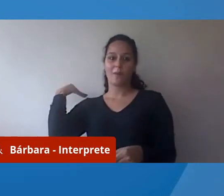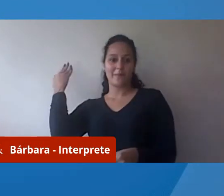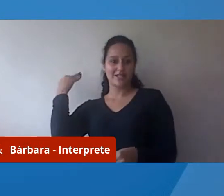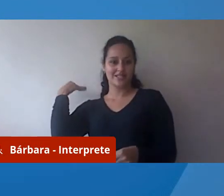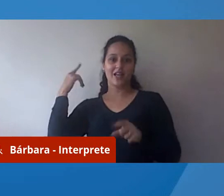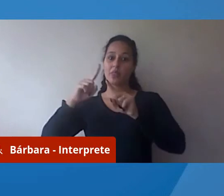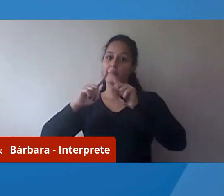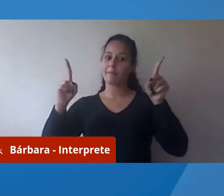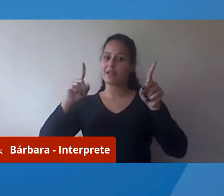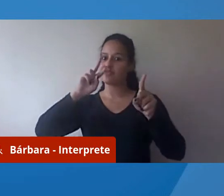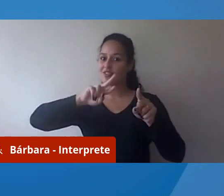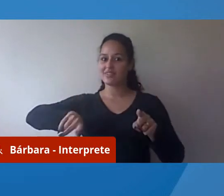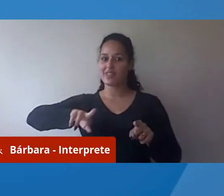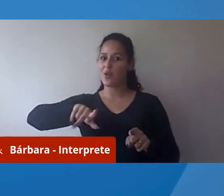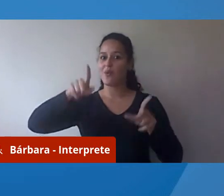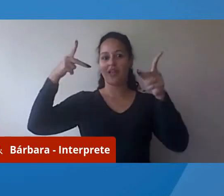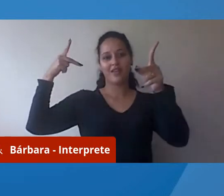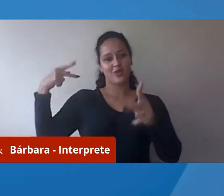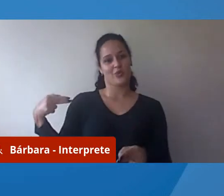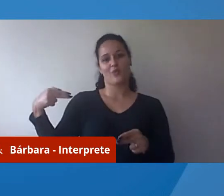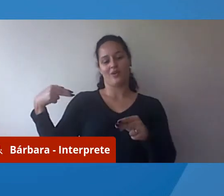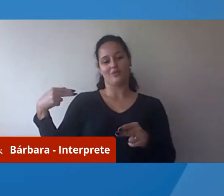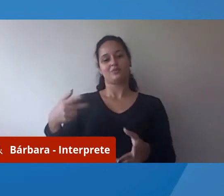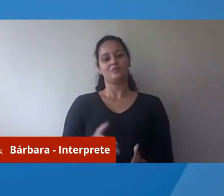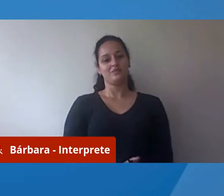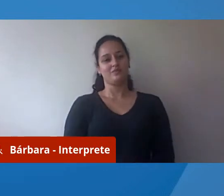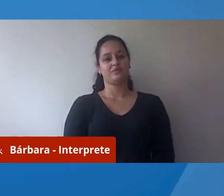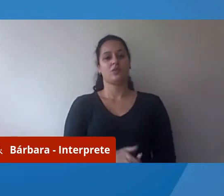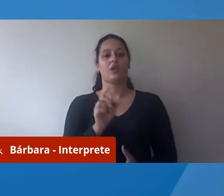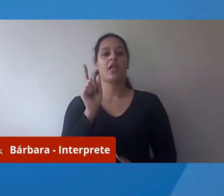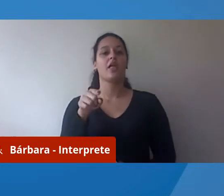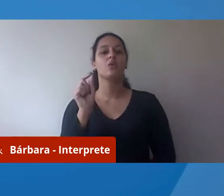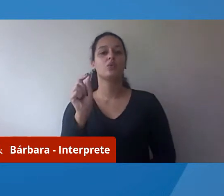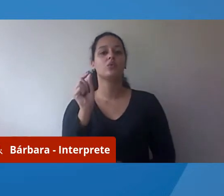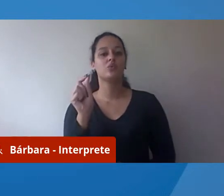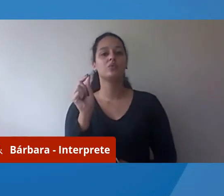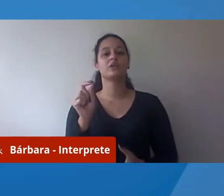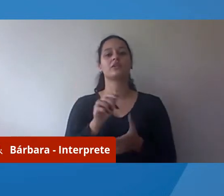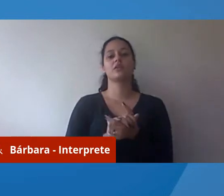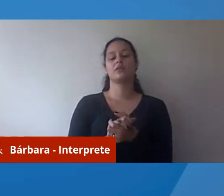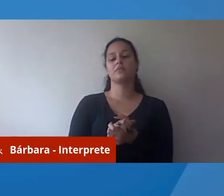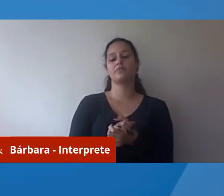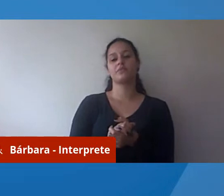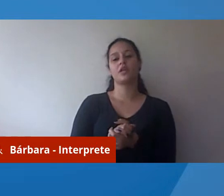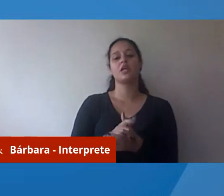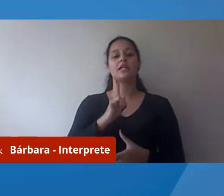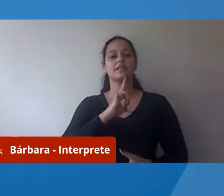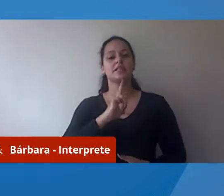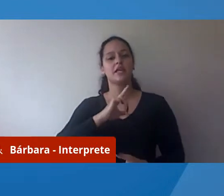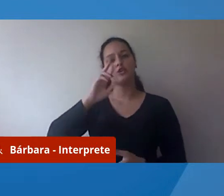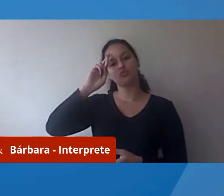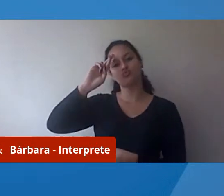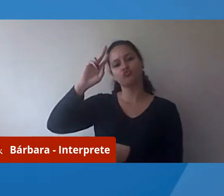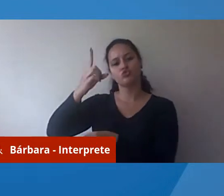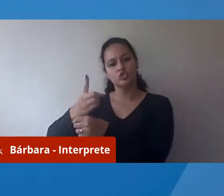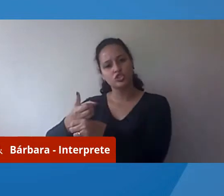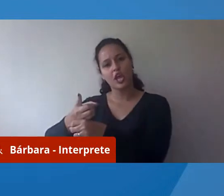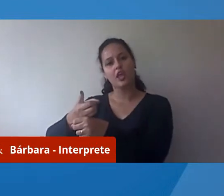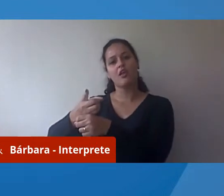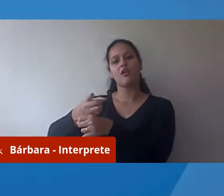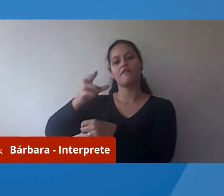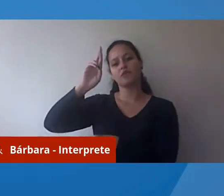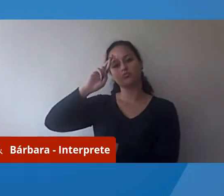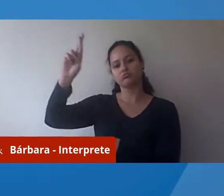é o autoritarismo, o culto do chefe, o nacionalismo reacionário, a xenofobia, o